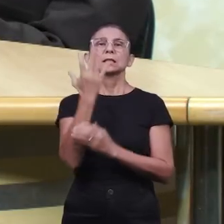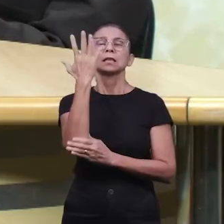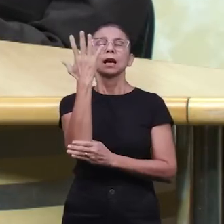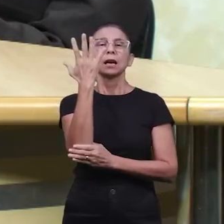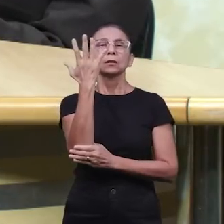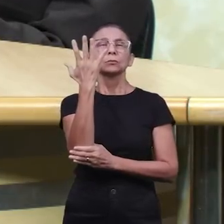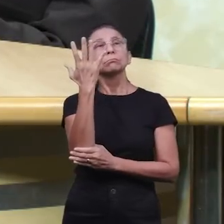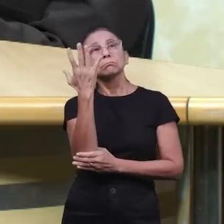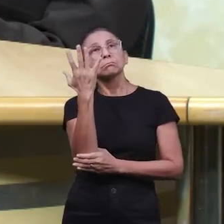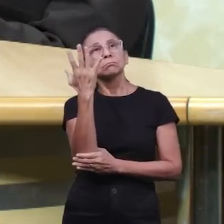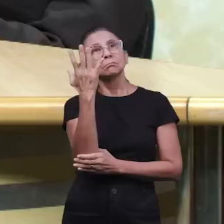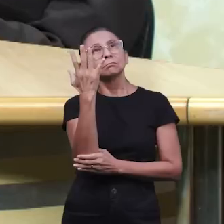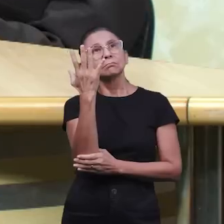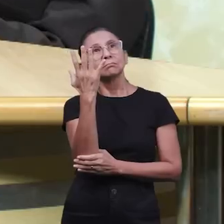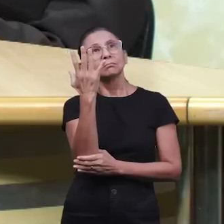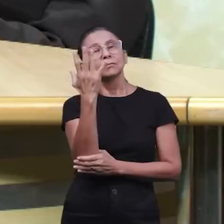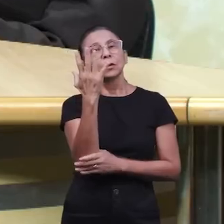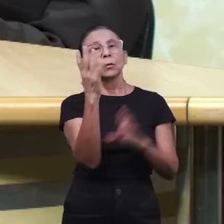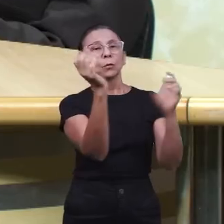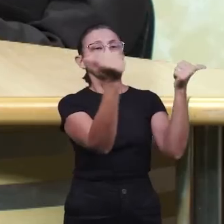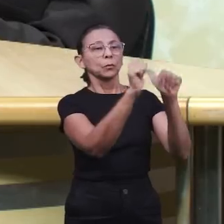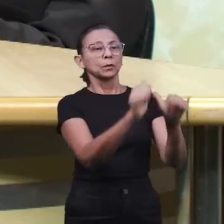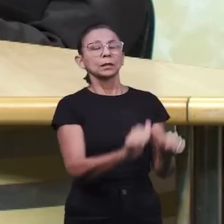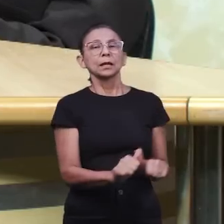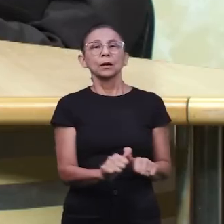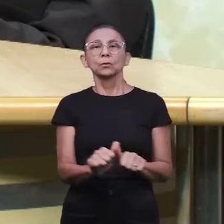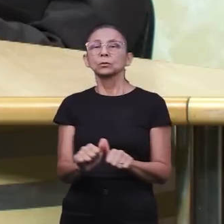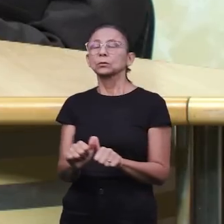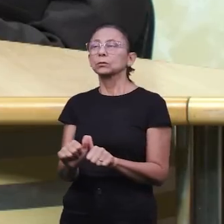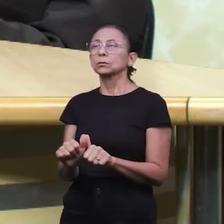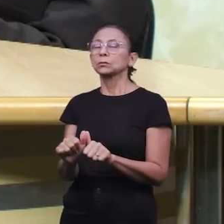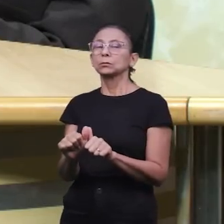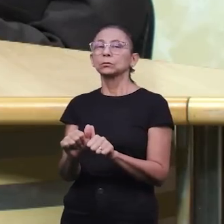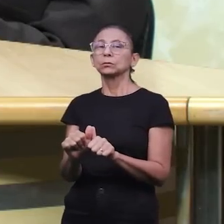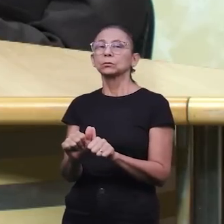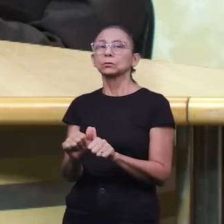uma religião nova que Nabucodonosor estava implantando.